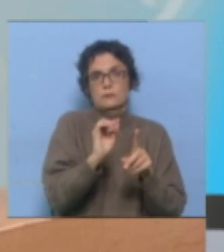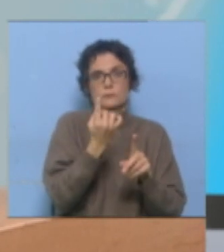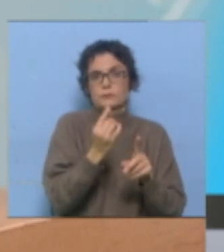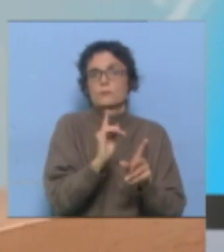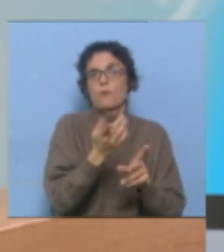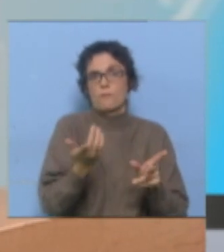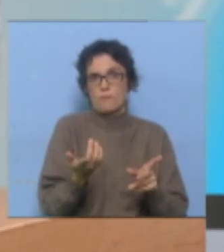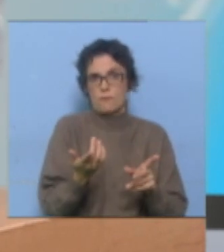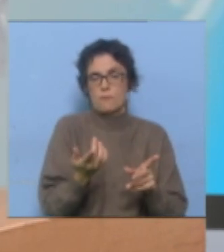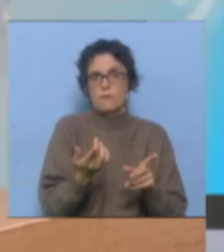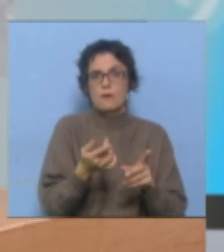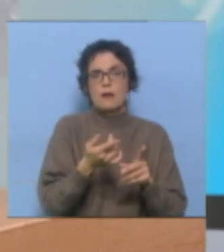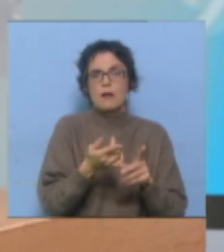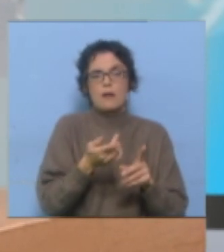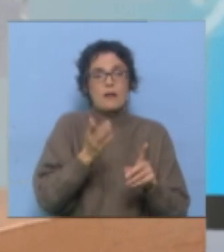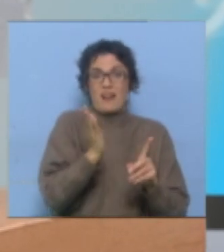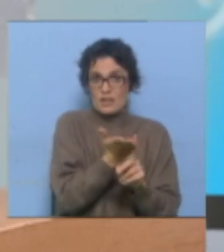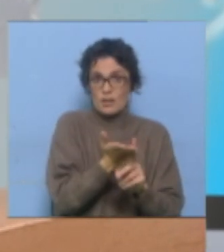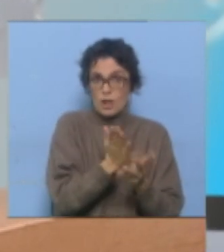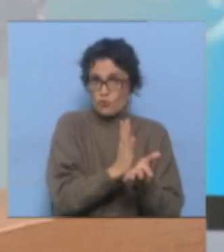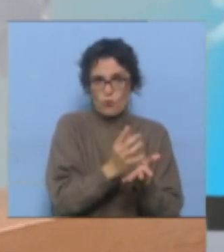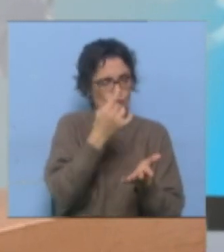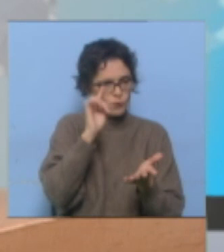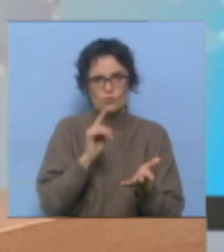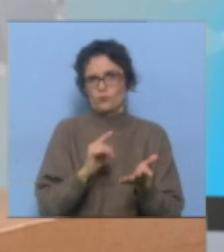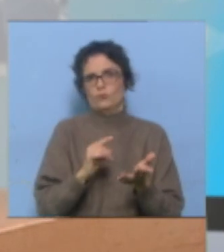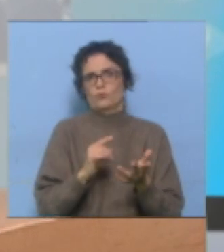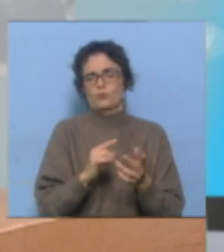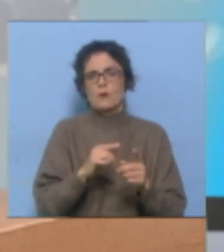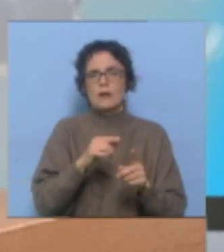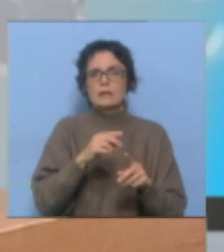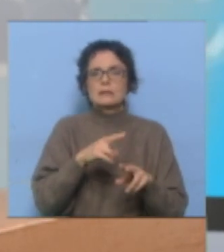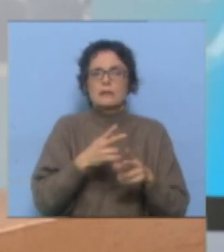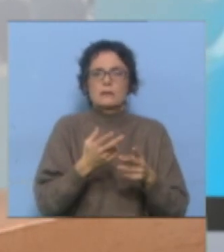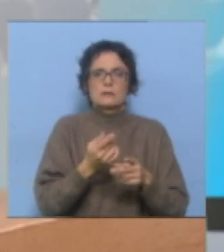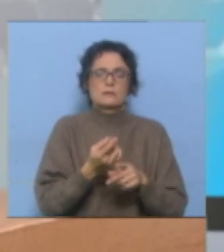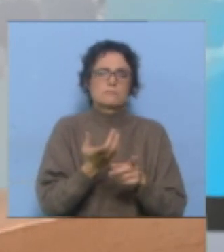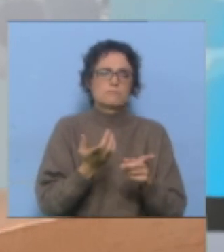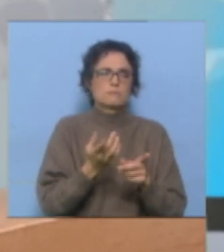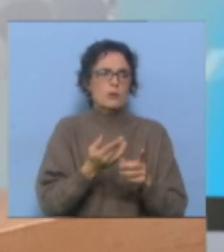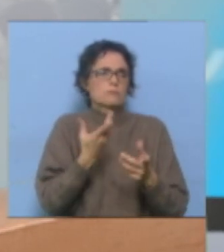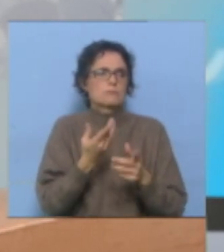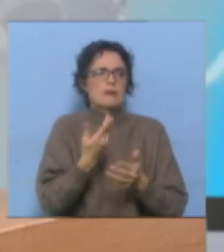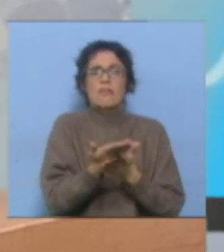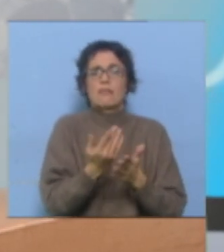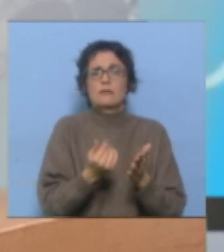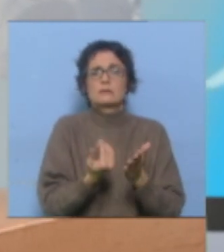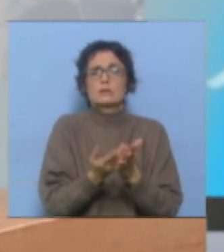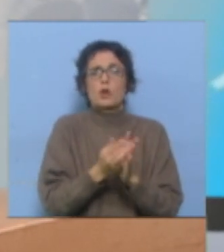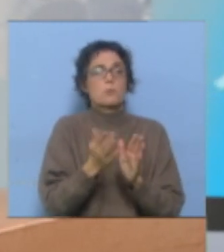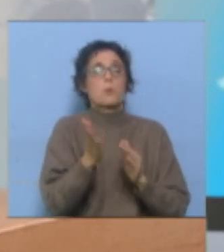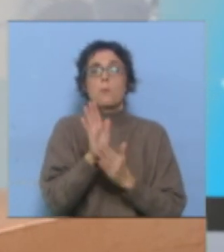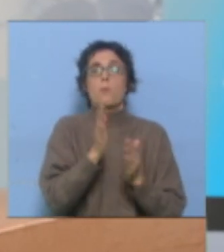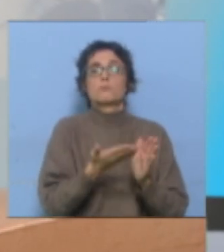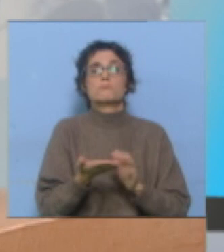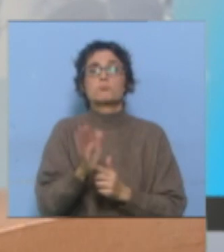servir digamos, de castigo à pessoa, para a pessoa reconhecer que fez mal, ou como exemplo para a própria comunidade, ou até para proteger o próprio que